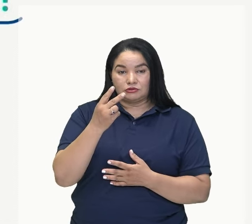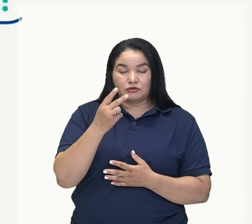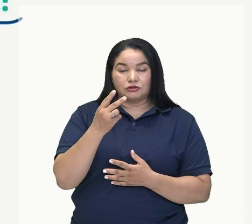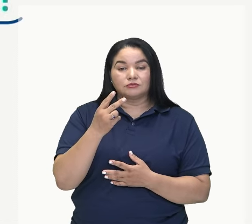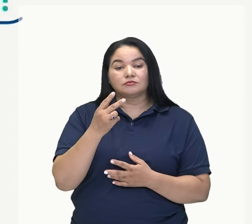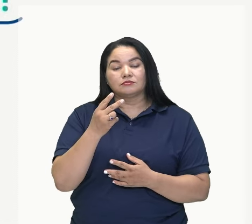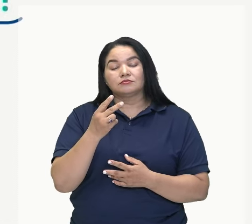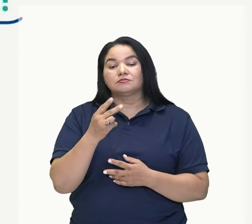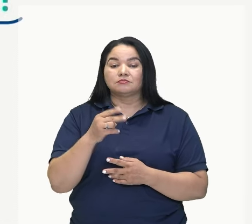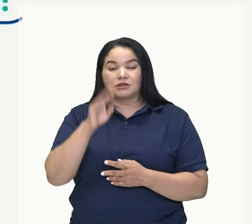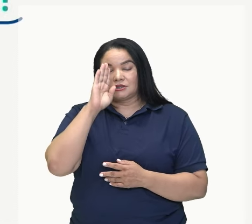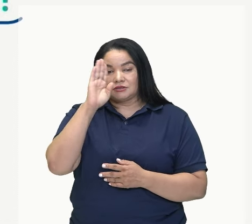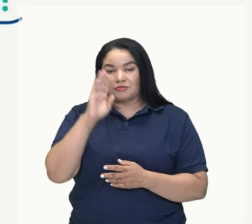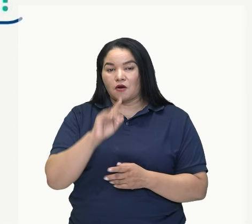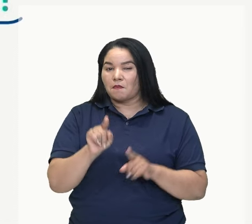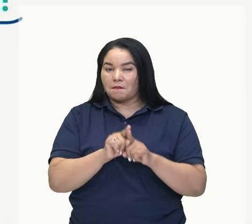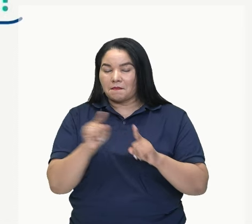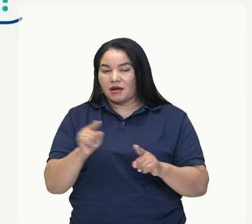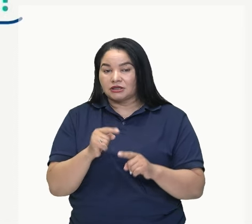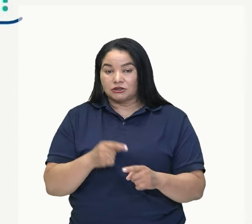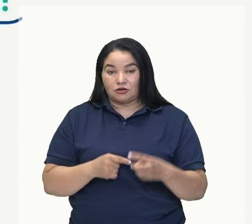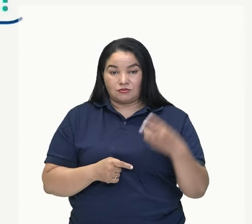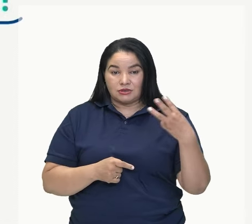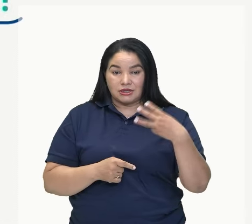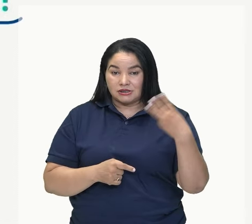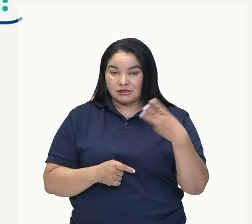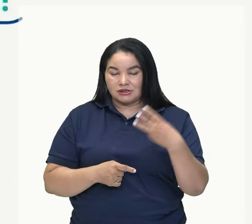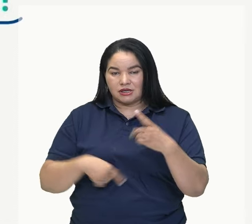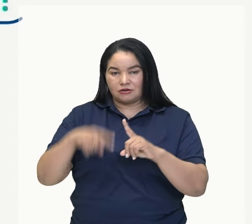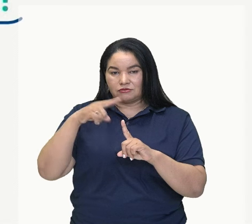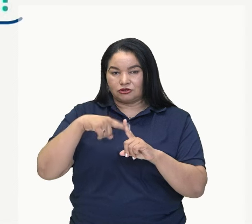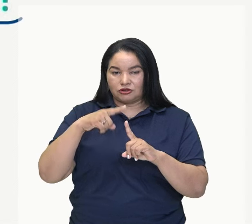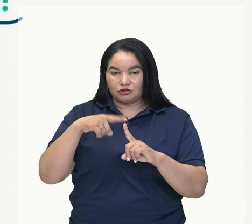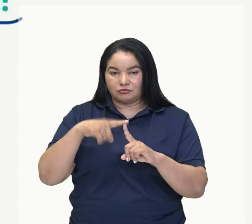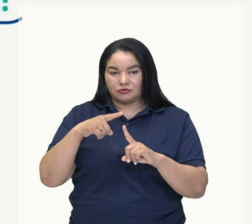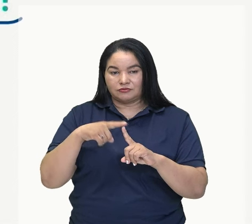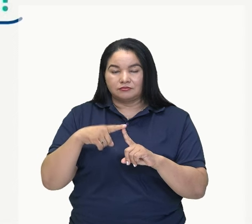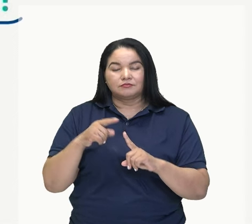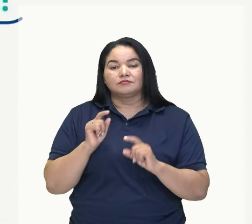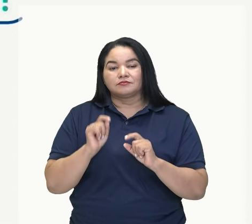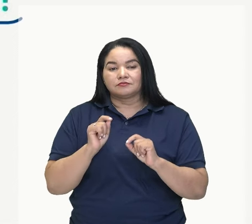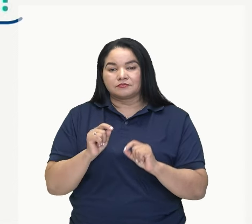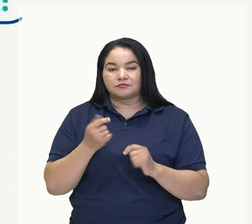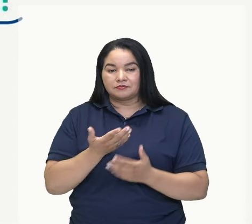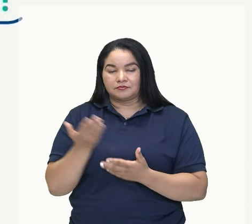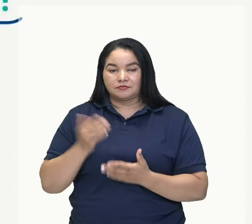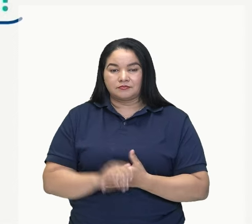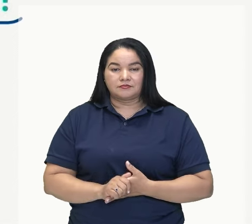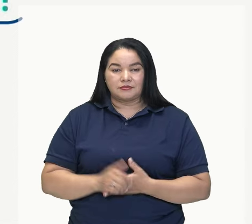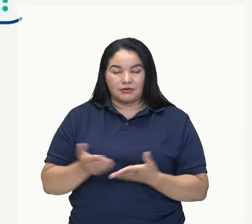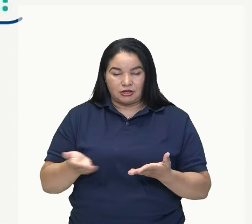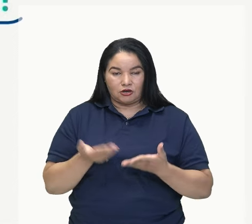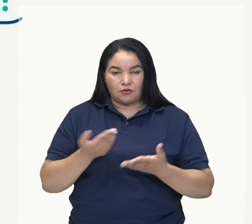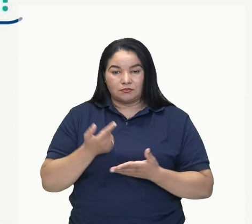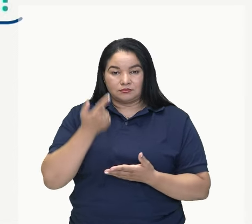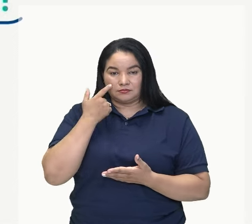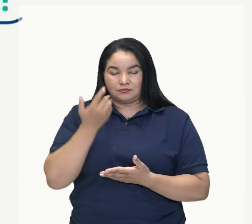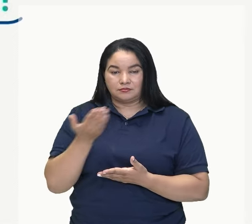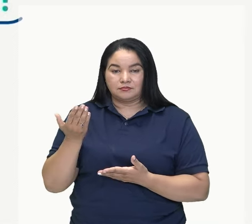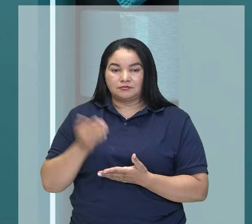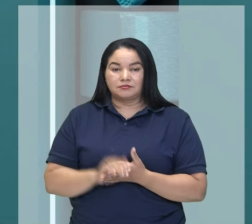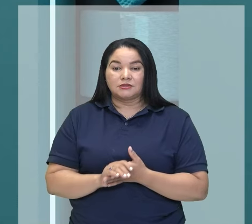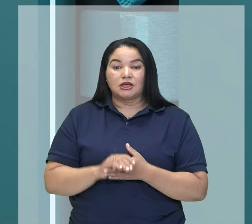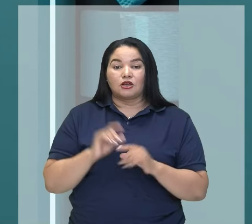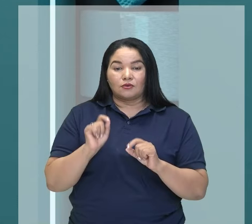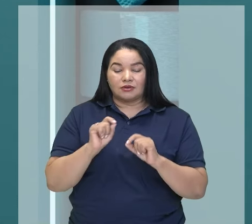mas nós temos um terceiro tipo nesse processo aqui. E é esse terceiro tipo que a gente vai conhecer, que na verdade é a